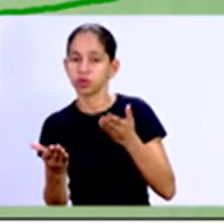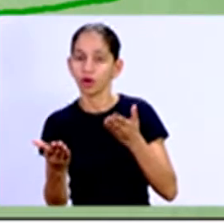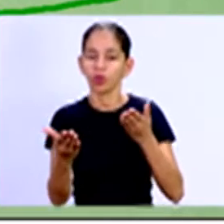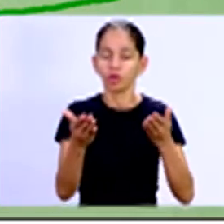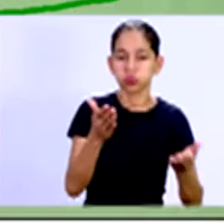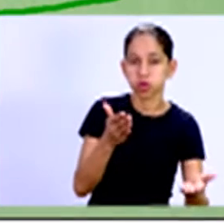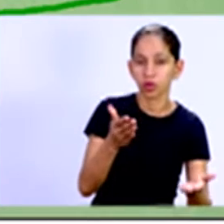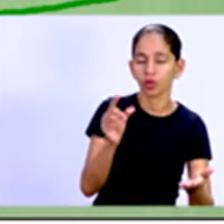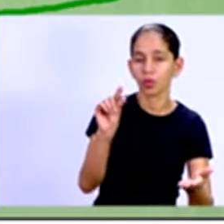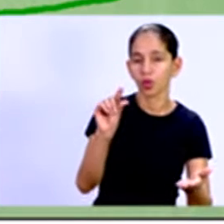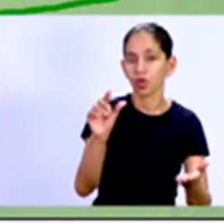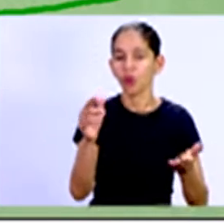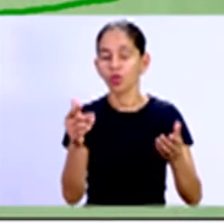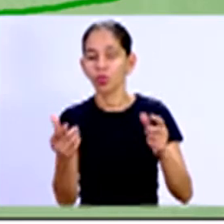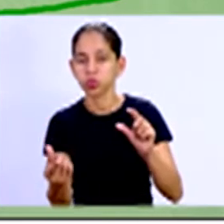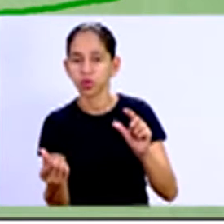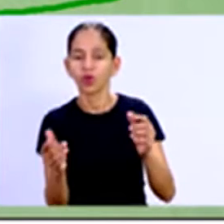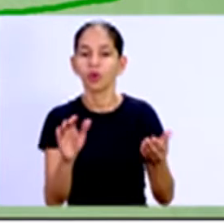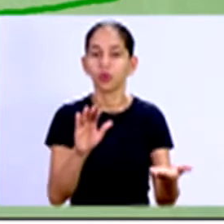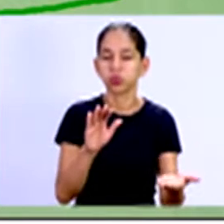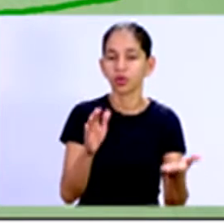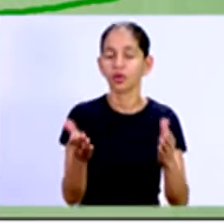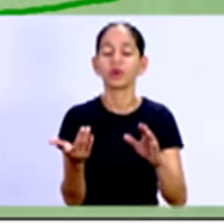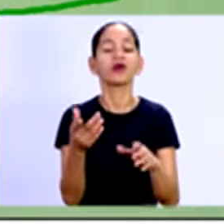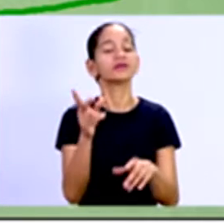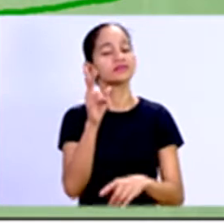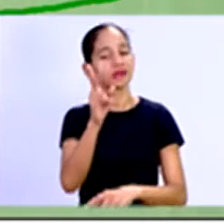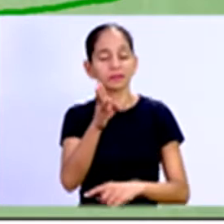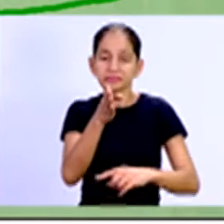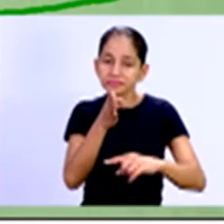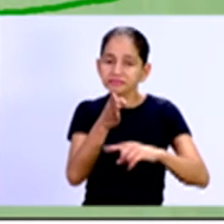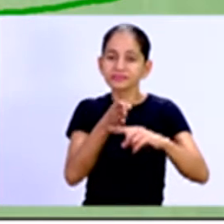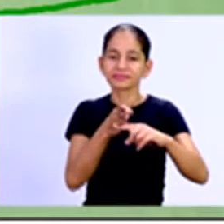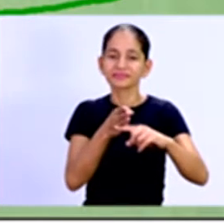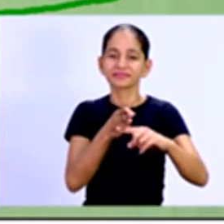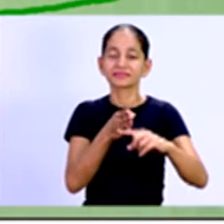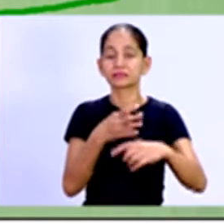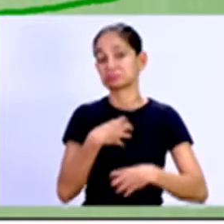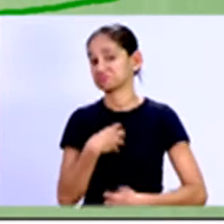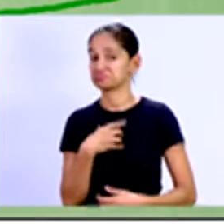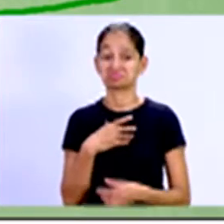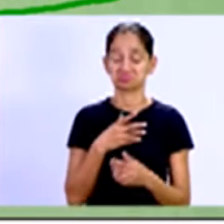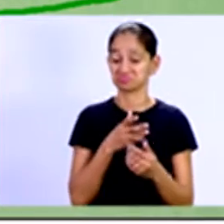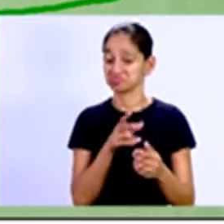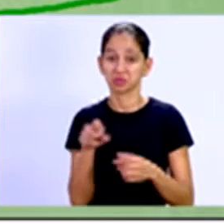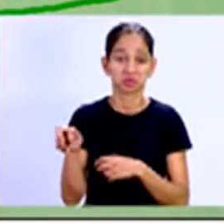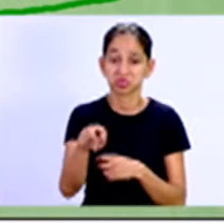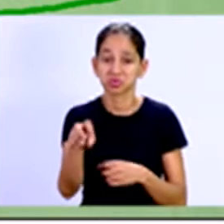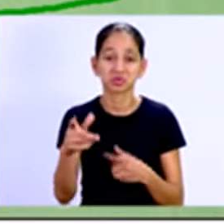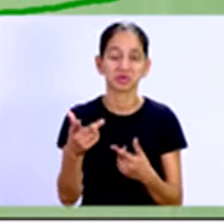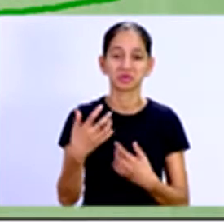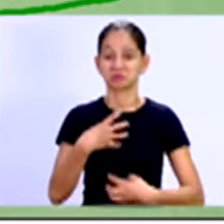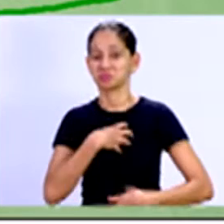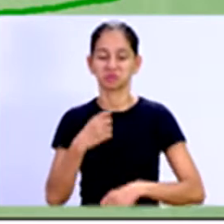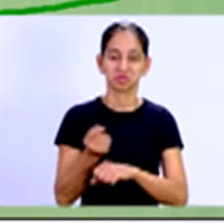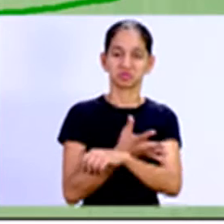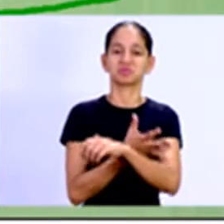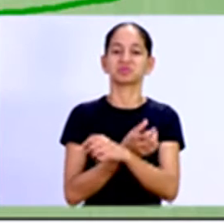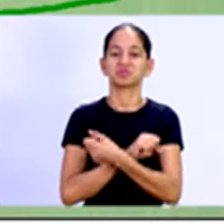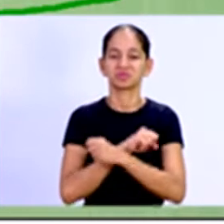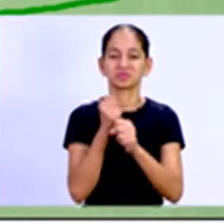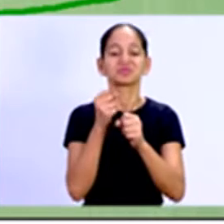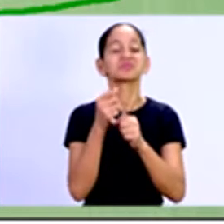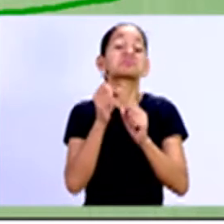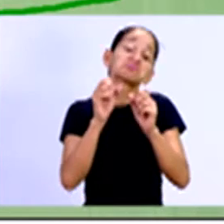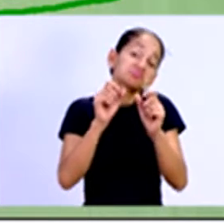desse meio termo, ele vai fazer com que ele seja um sujeito imprudente, um sujeito impossível, um sujeito que não tem